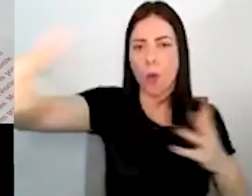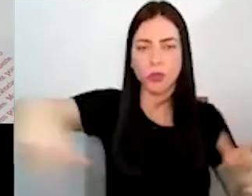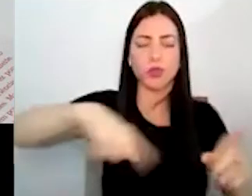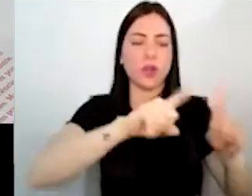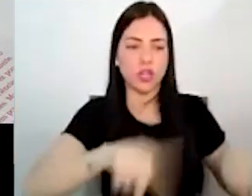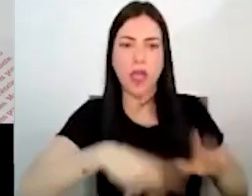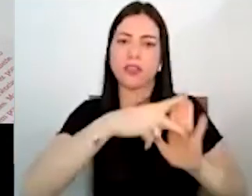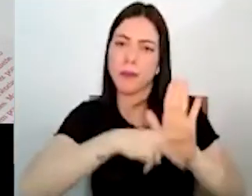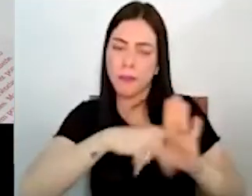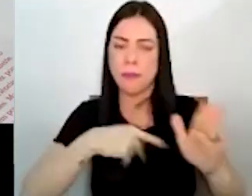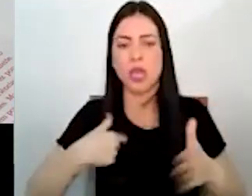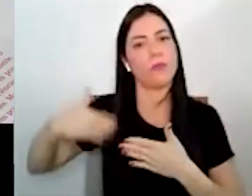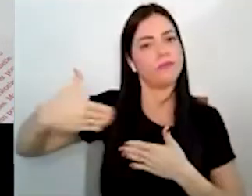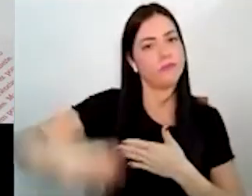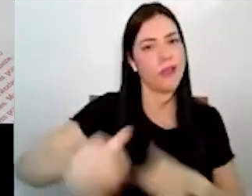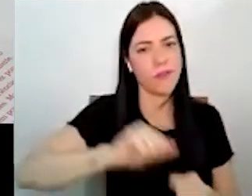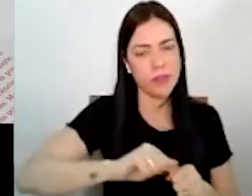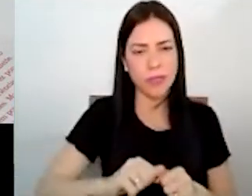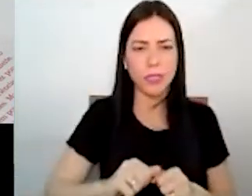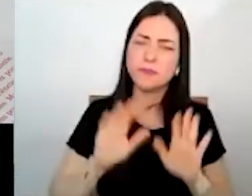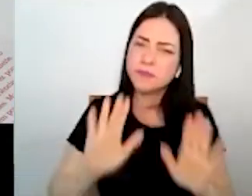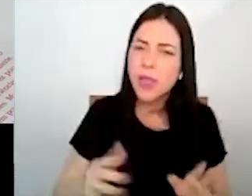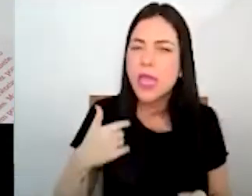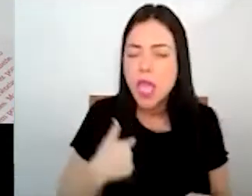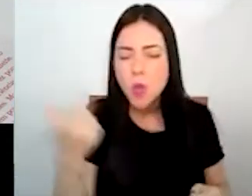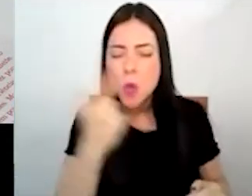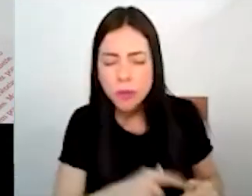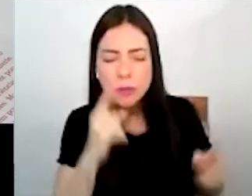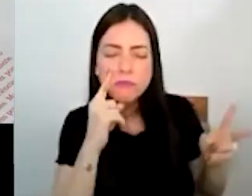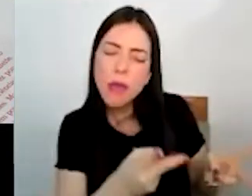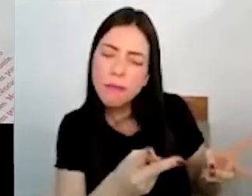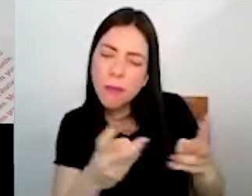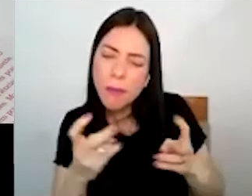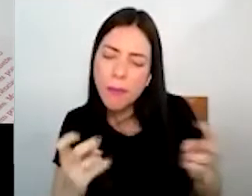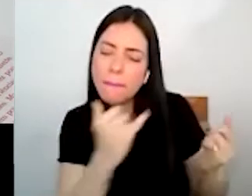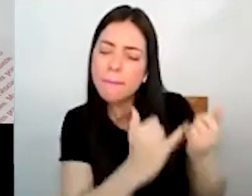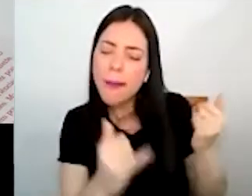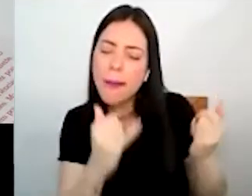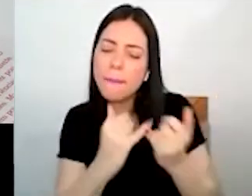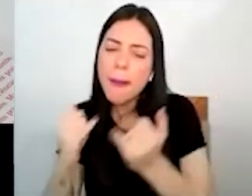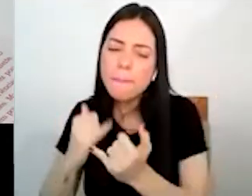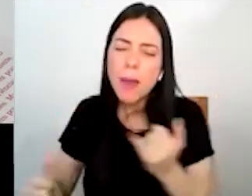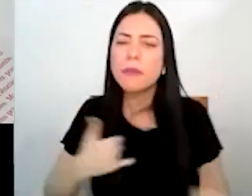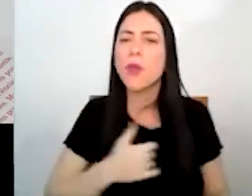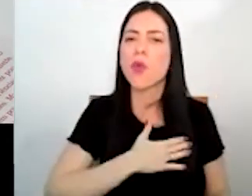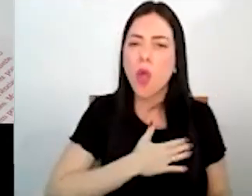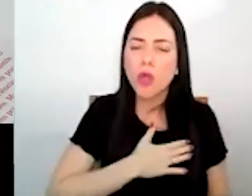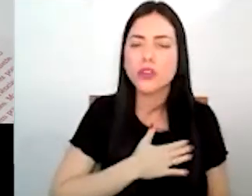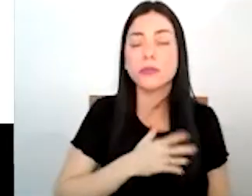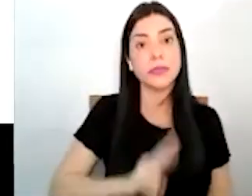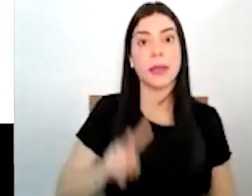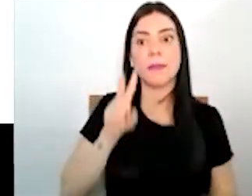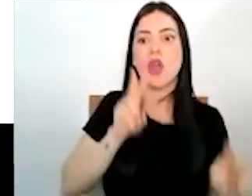por observar essa proximidade que eu gosto muito de remeter a ele quando eu vou olhar, talvez, para o começo da minha